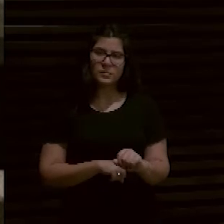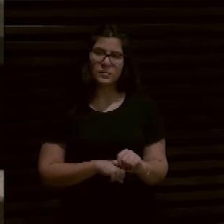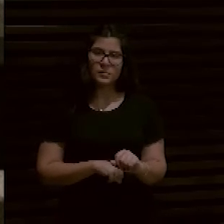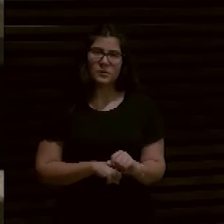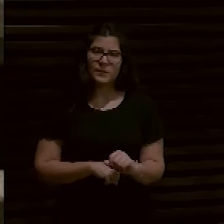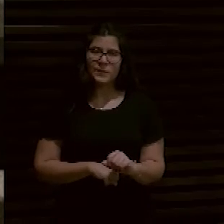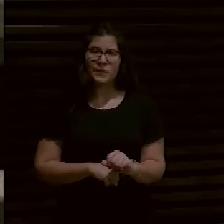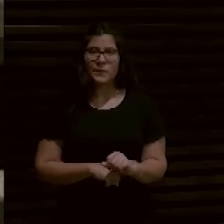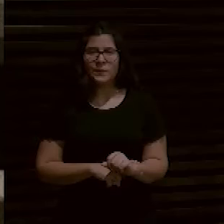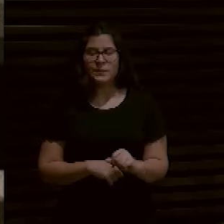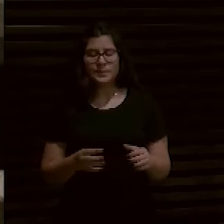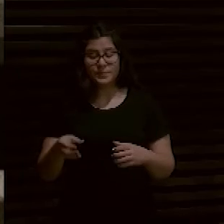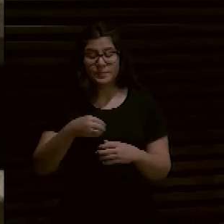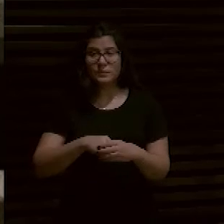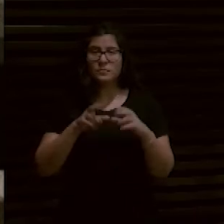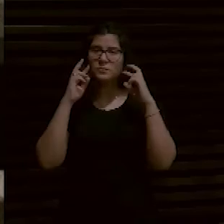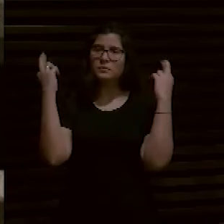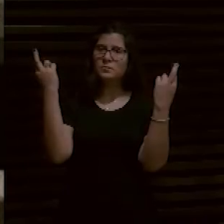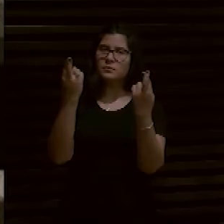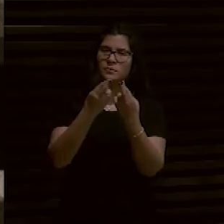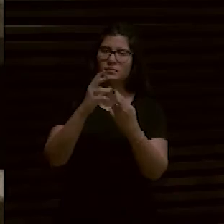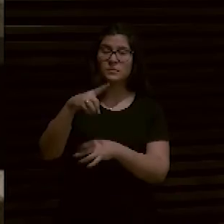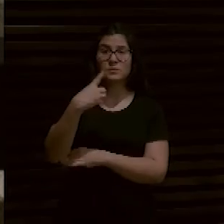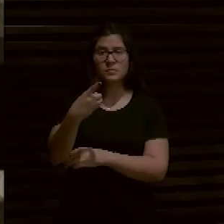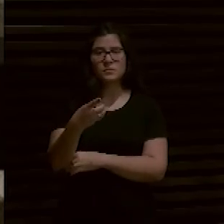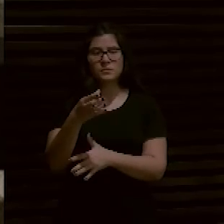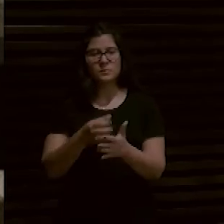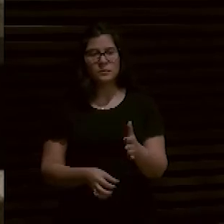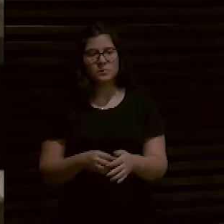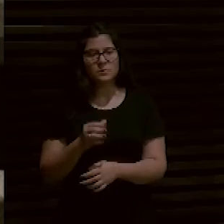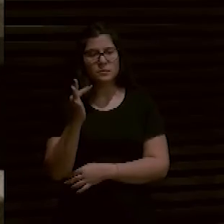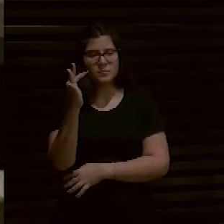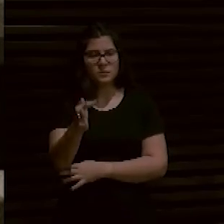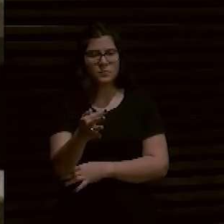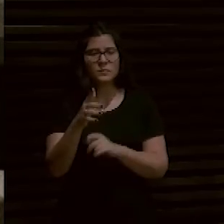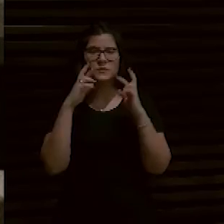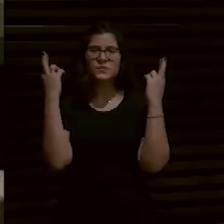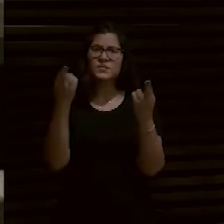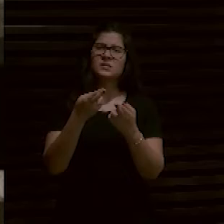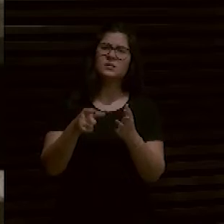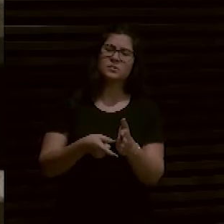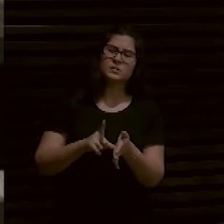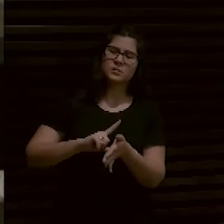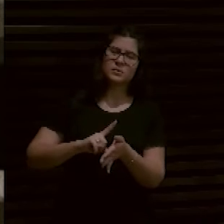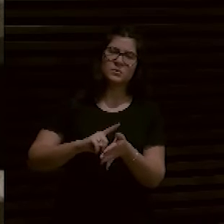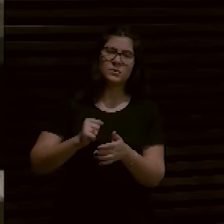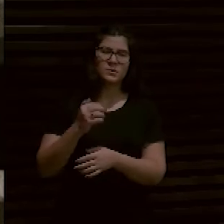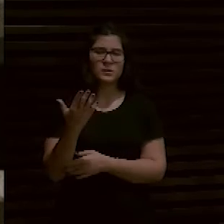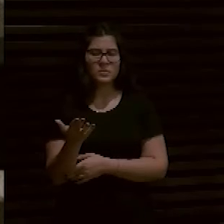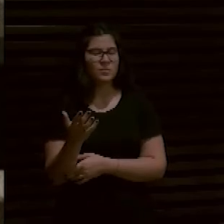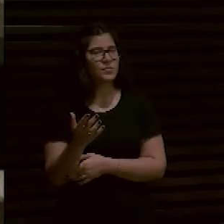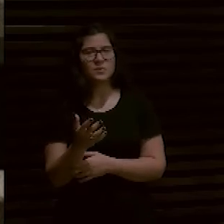de um reinado, e depois um outro capítulo lá na frente de um reinado anterior. Então ele não é